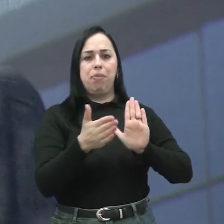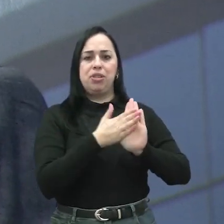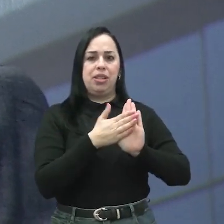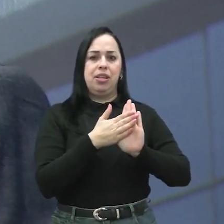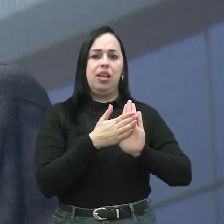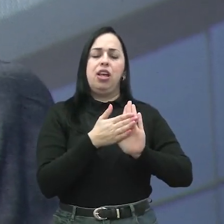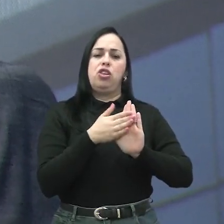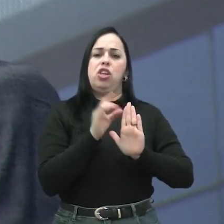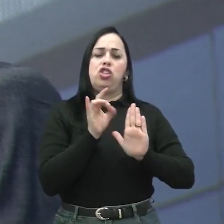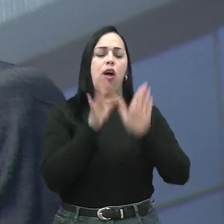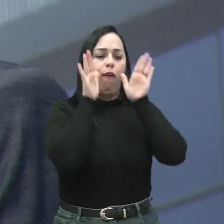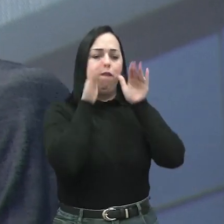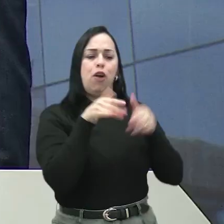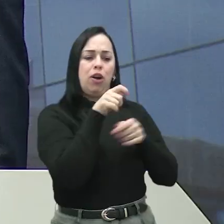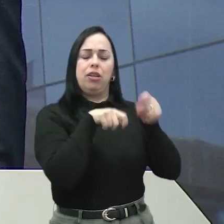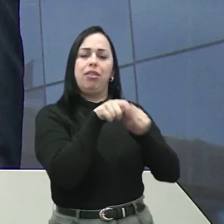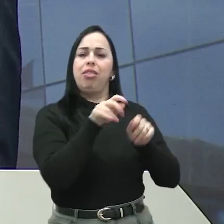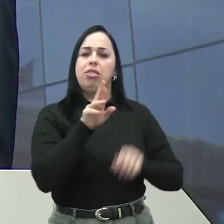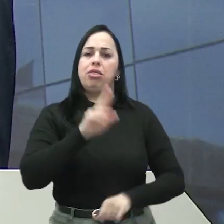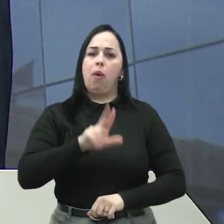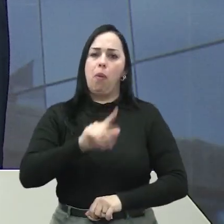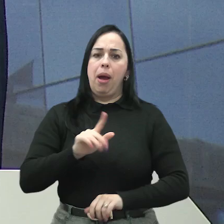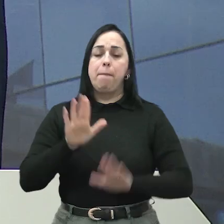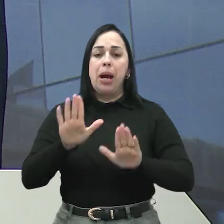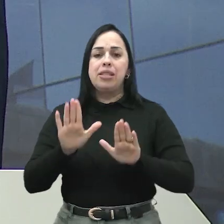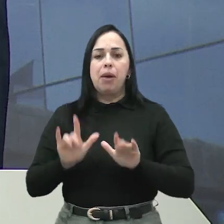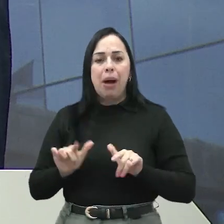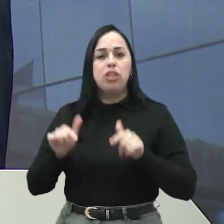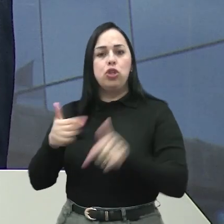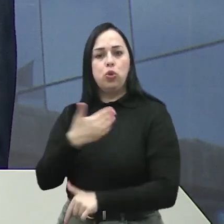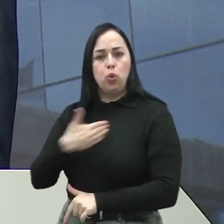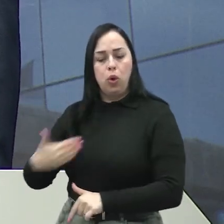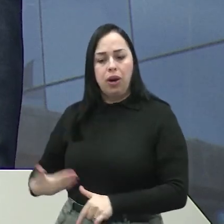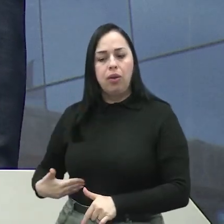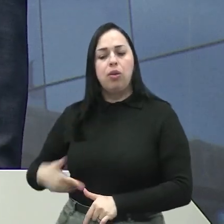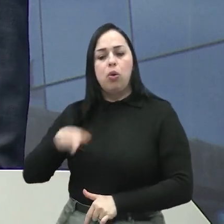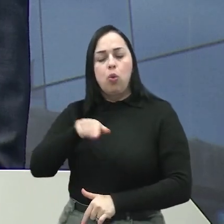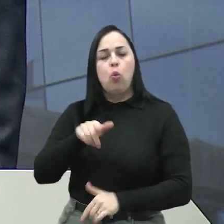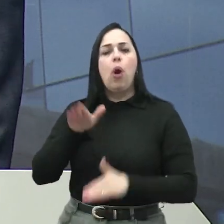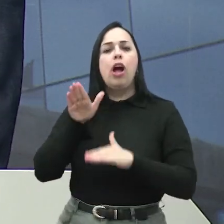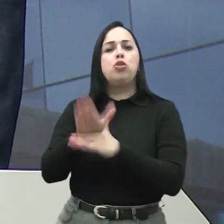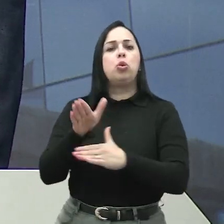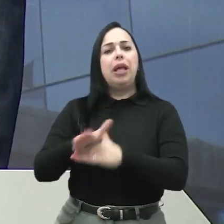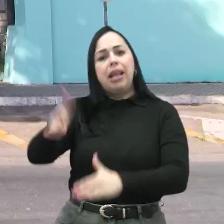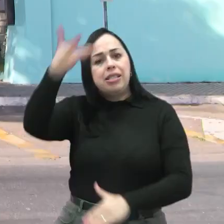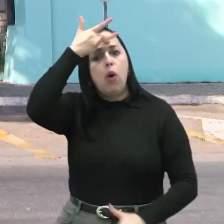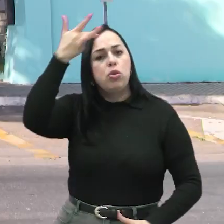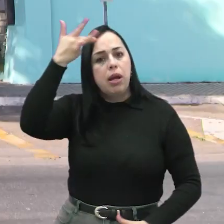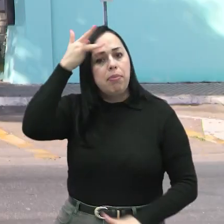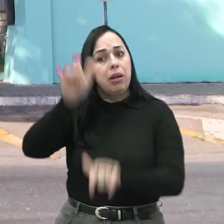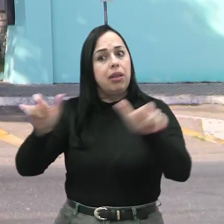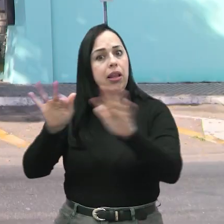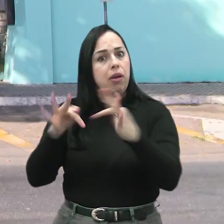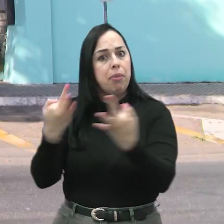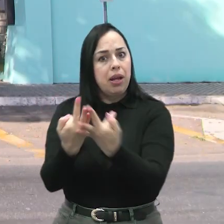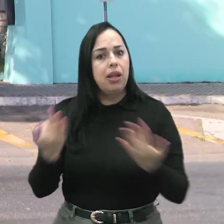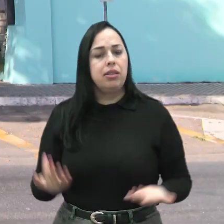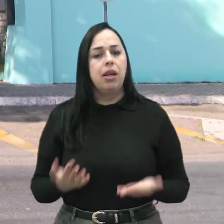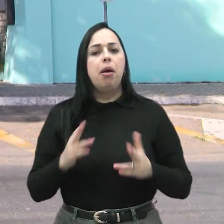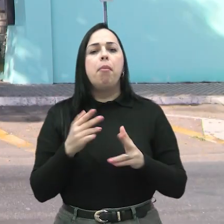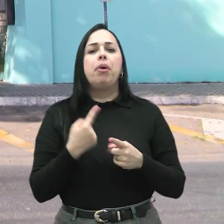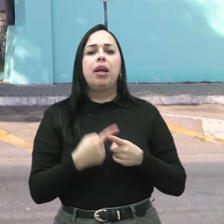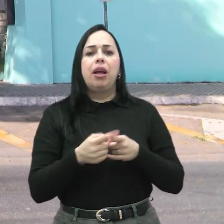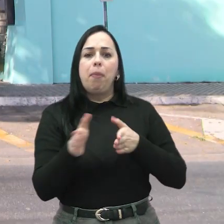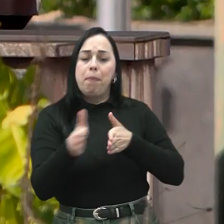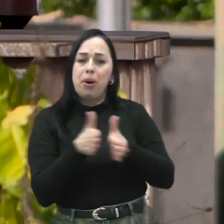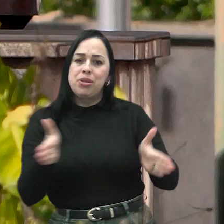uma questão administrativa. Trata-se de uma política pública de saúde mental, considerando que o